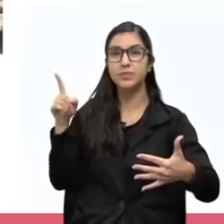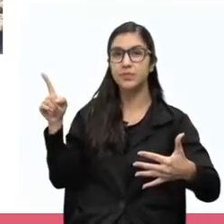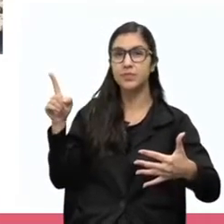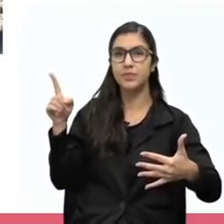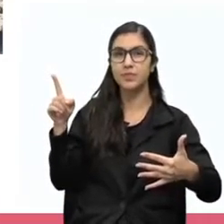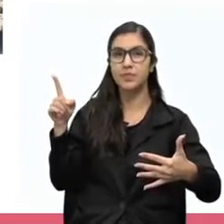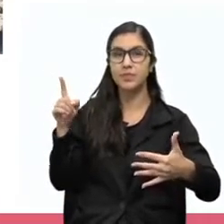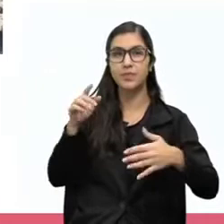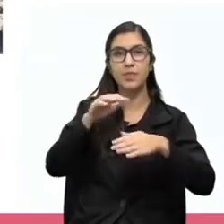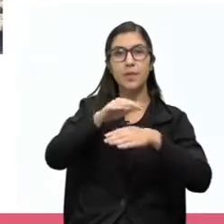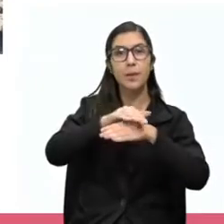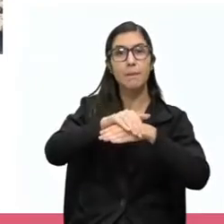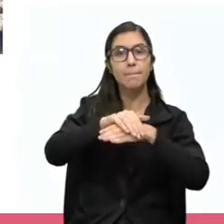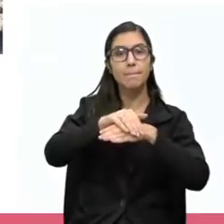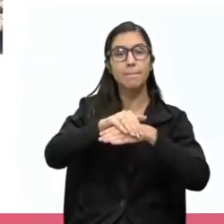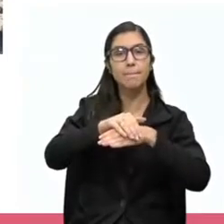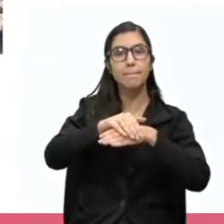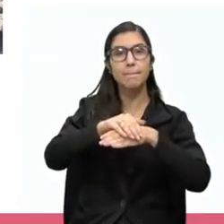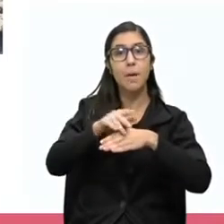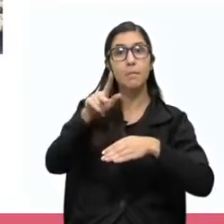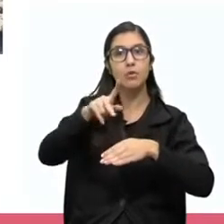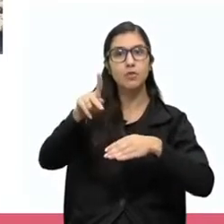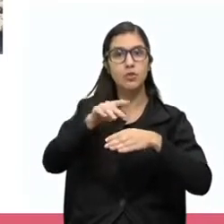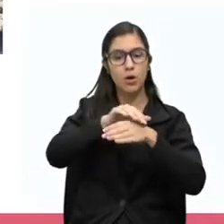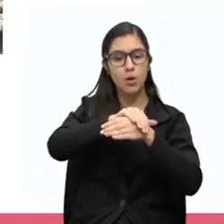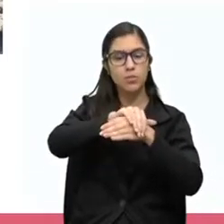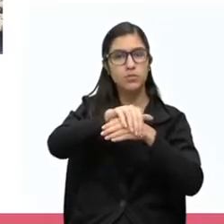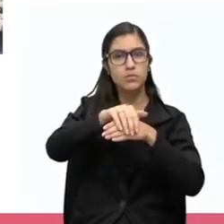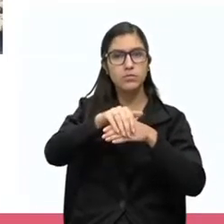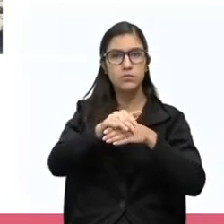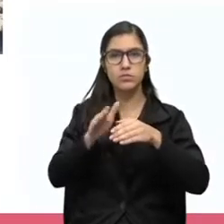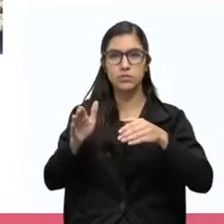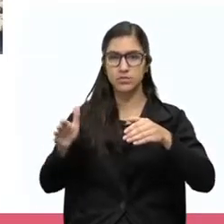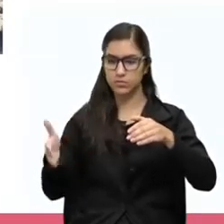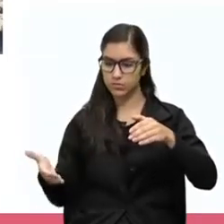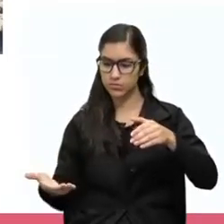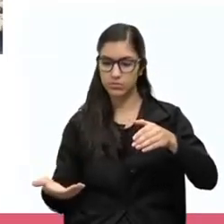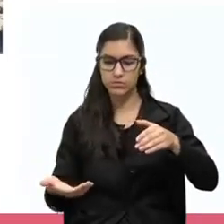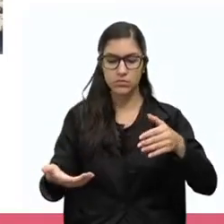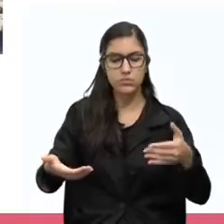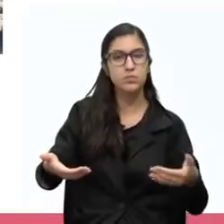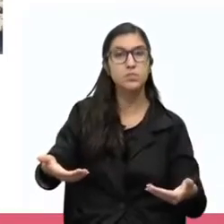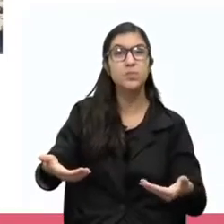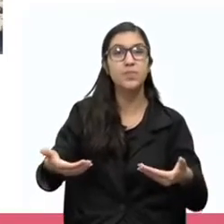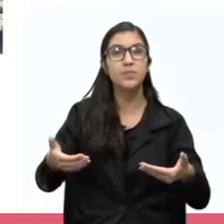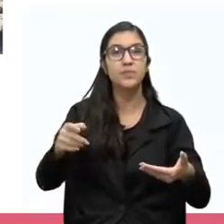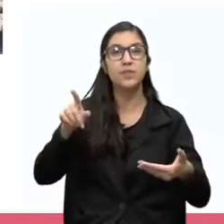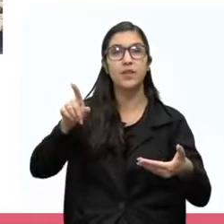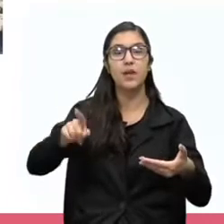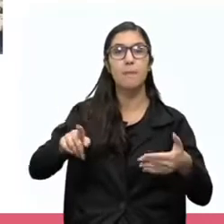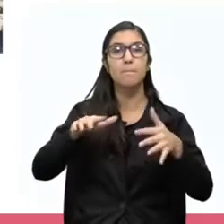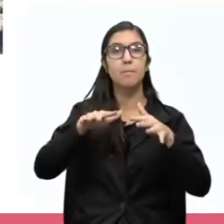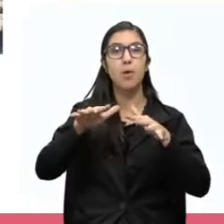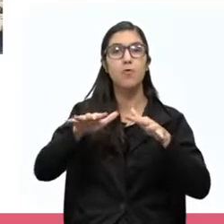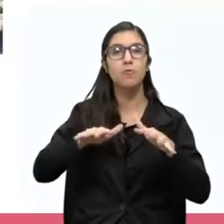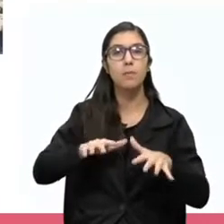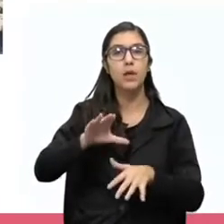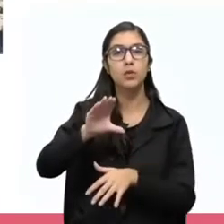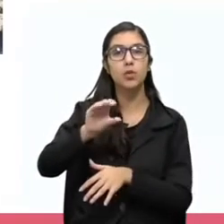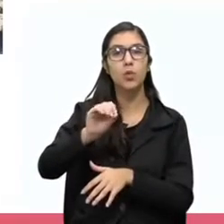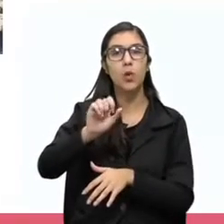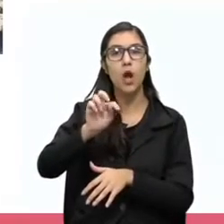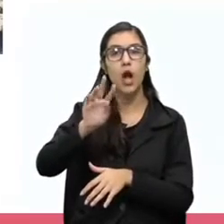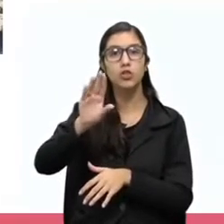a mão dessa professora, certo? Embaixo, isso é chamado de movimento coativo, e com a